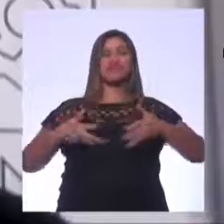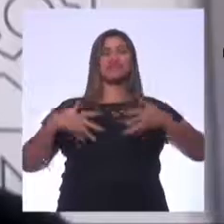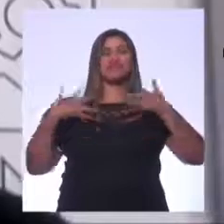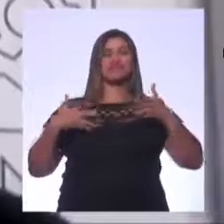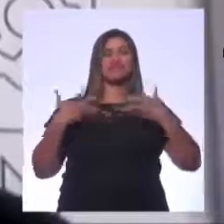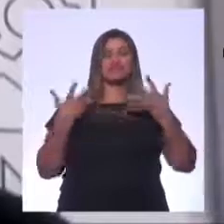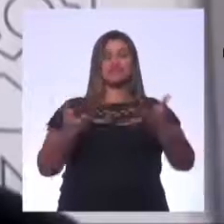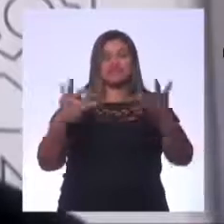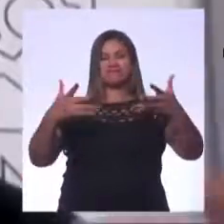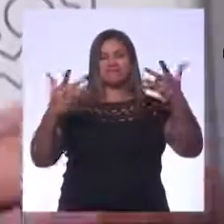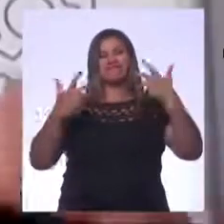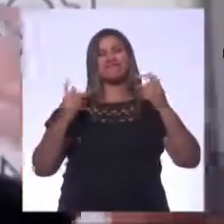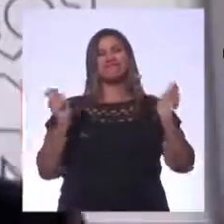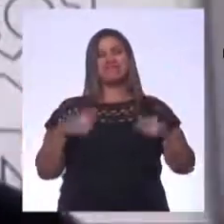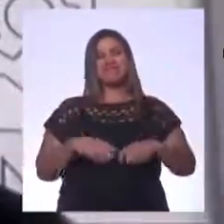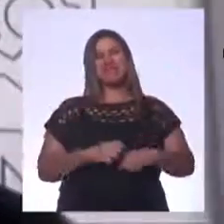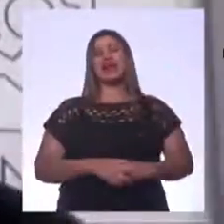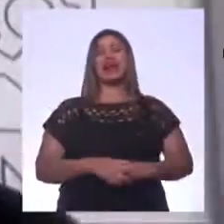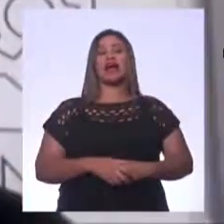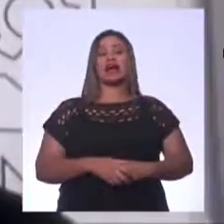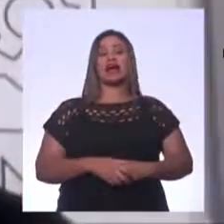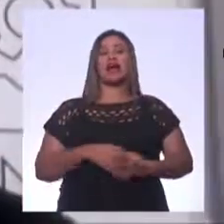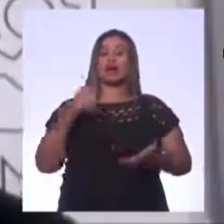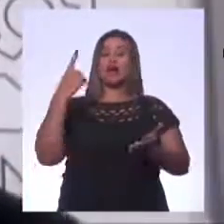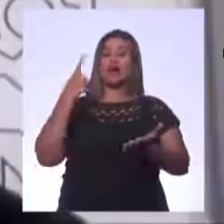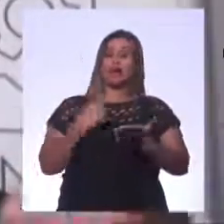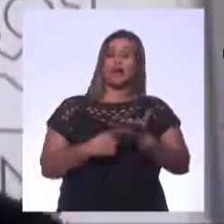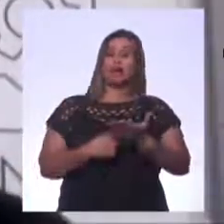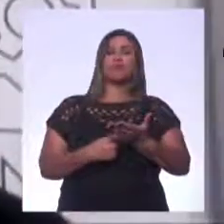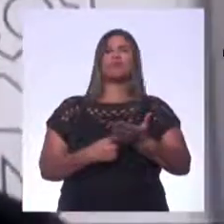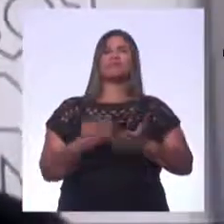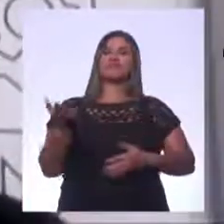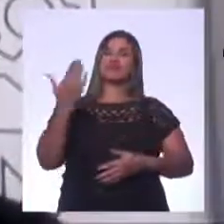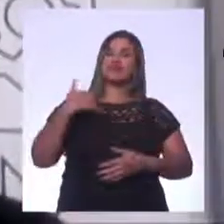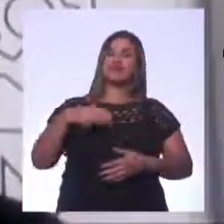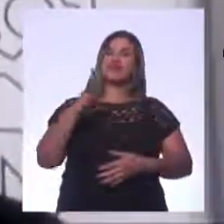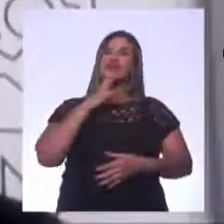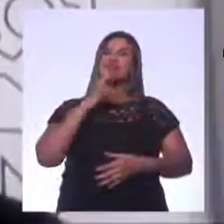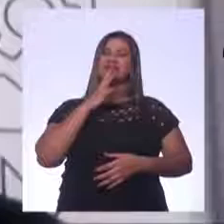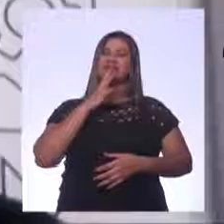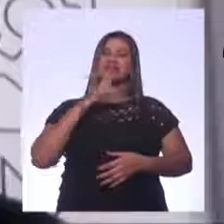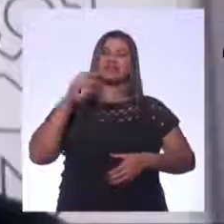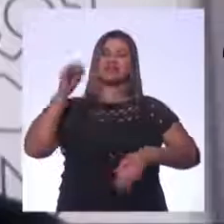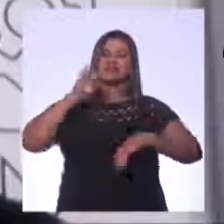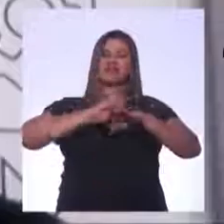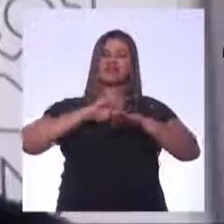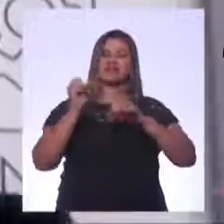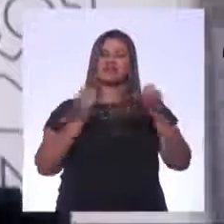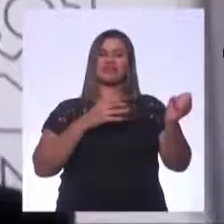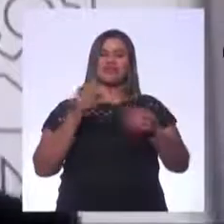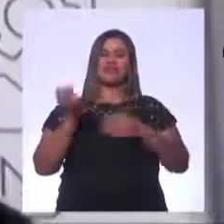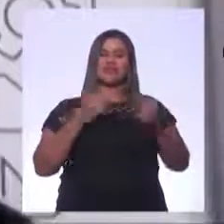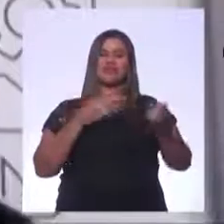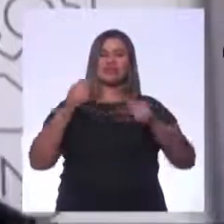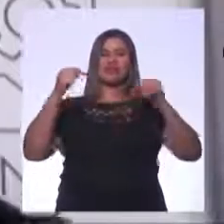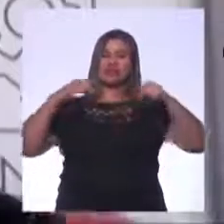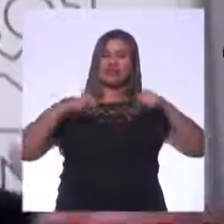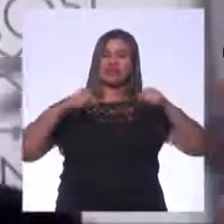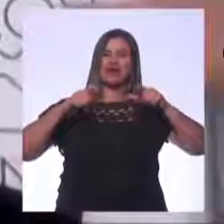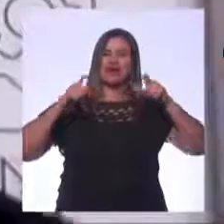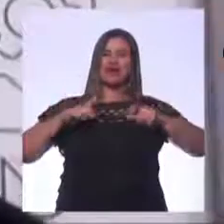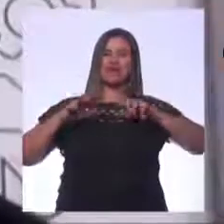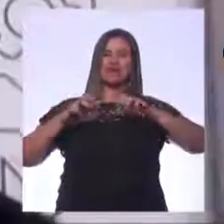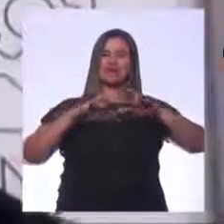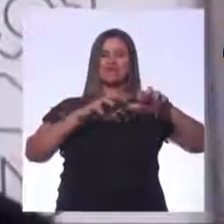aqui conosco. Não deixem de agendar, venham conhecer o Centro de Inovação, aqui, o nosso espaço Maker,